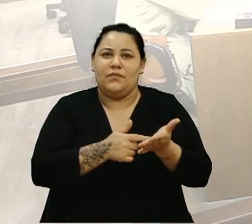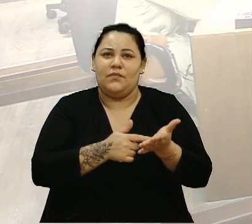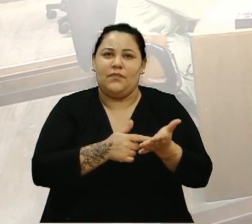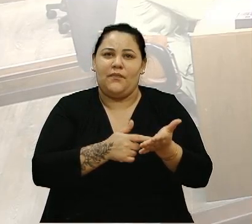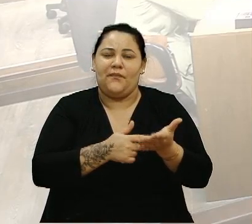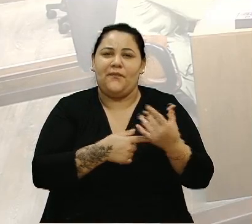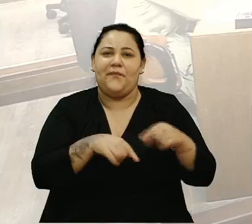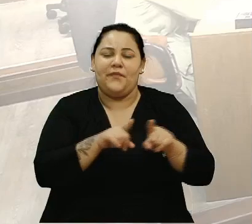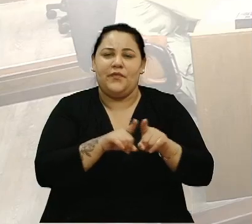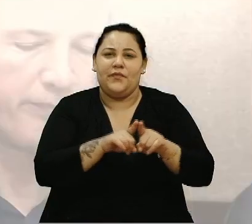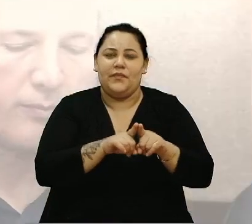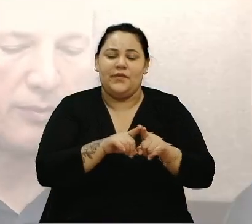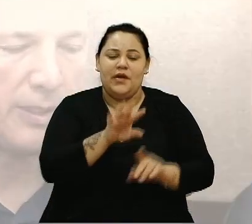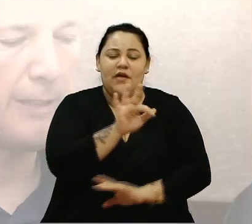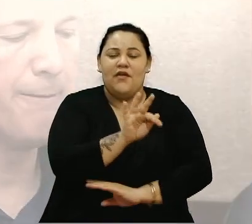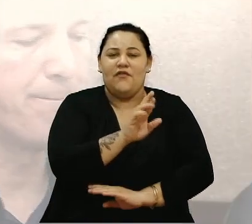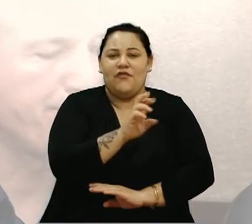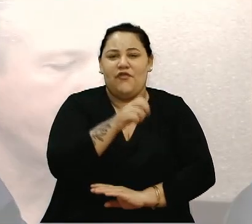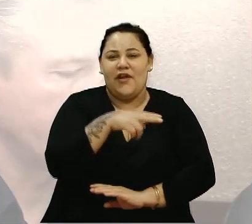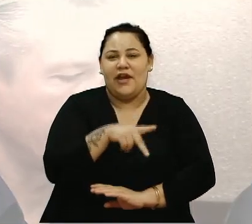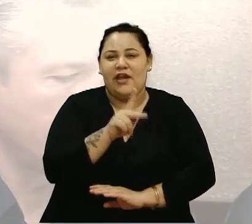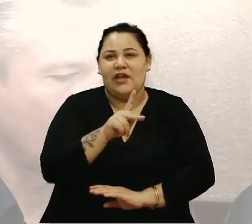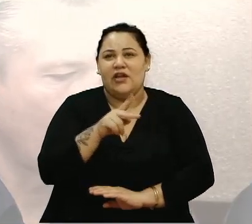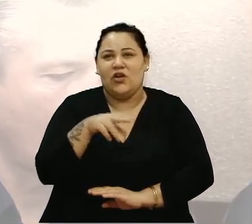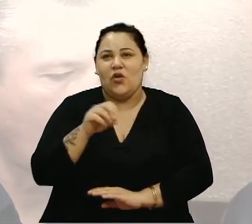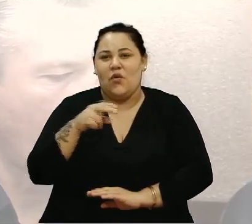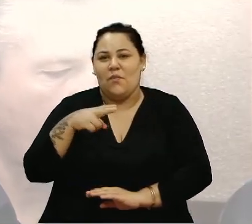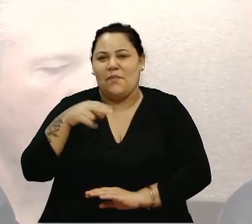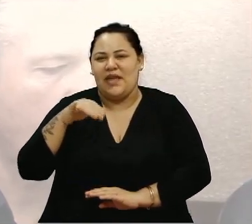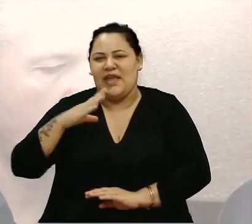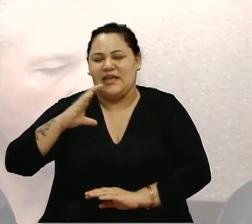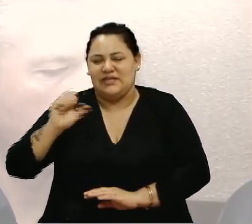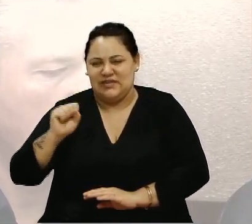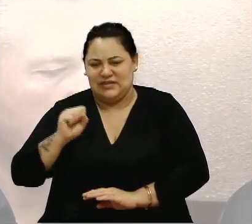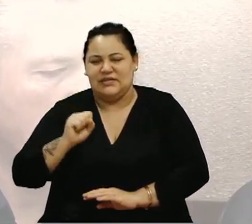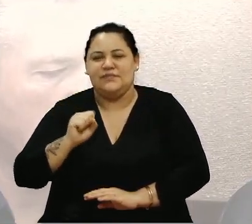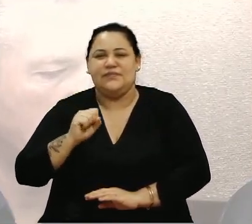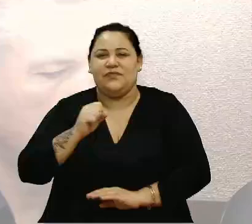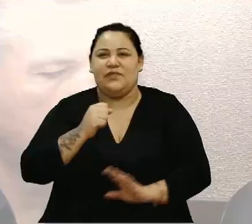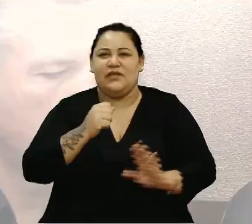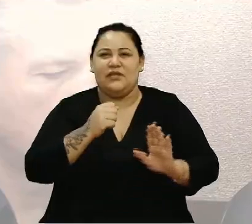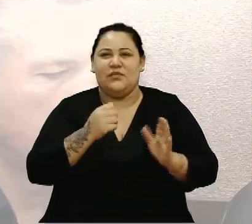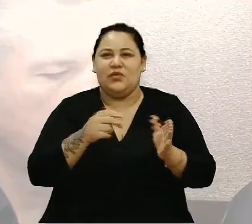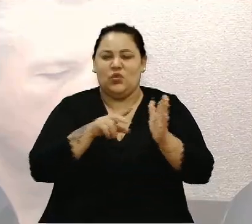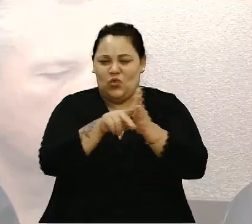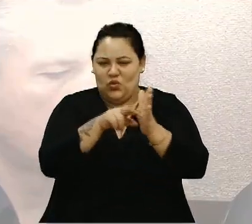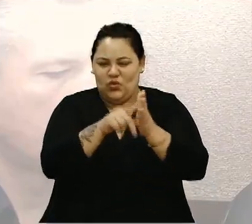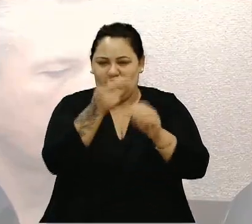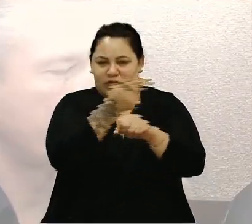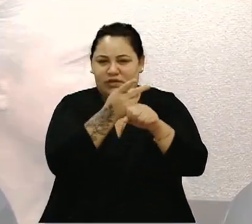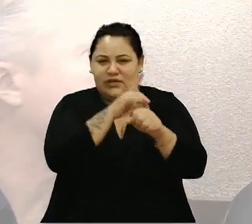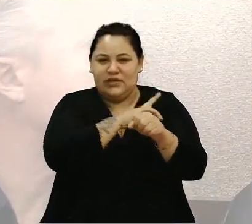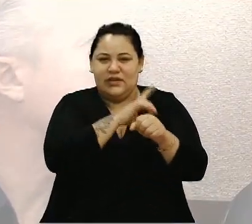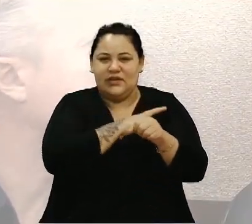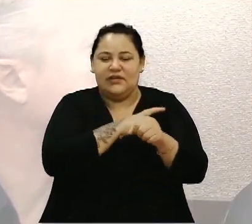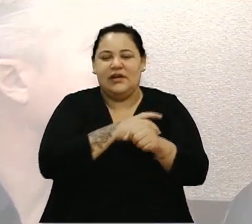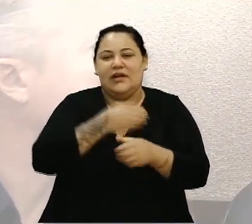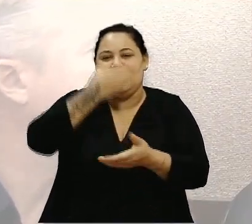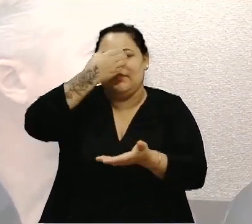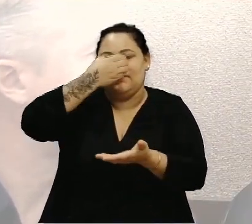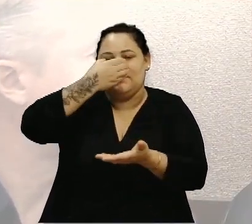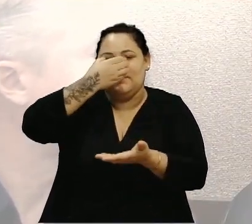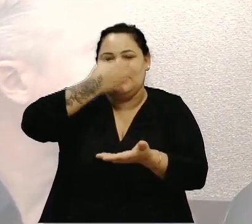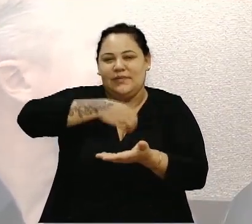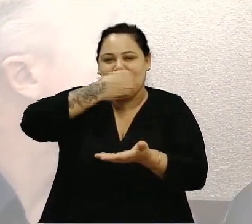isso mesmo, Freakonomics. Põe no Google aí, você vai ver um livro com uma capa onde tem uma maçã cortada, mas dentro é